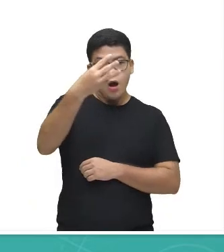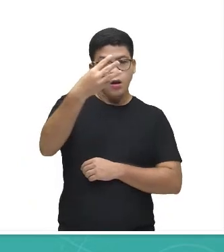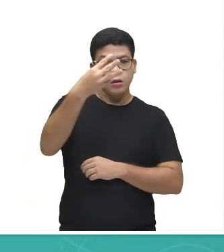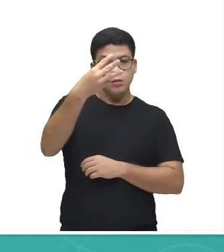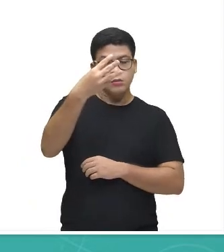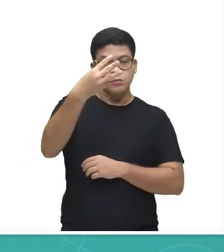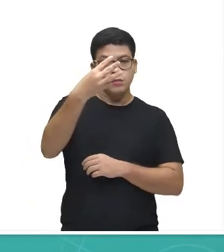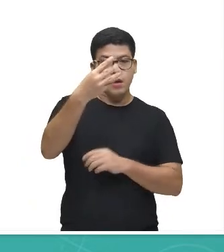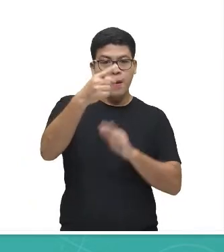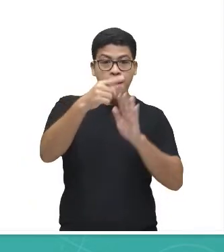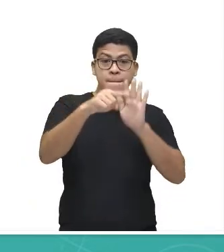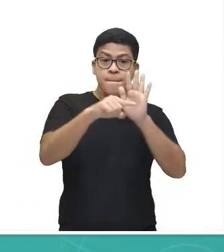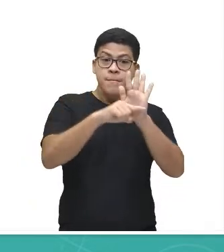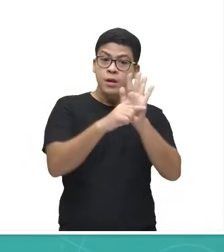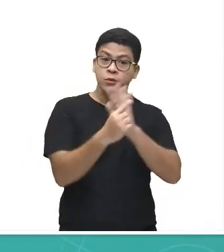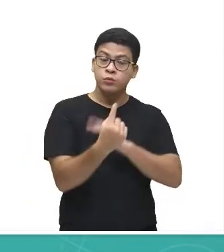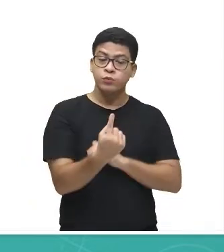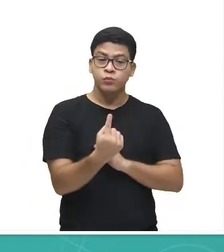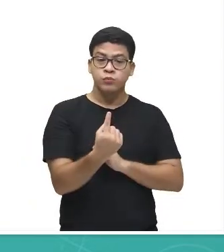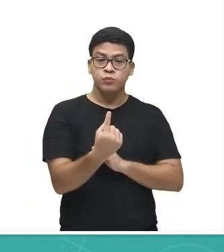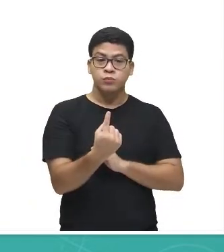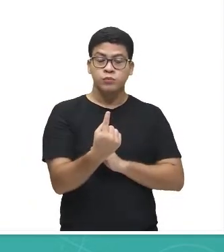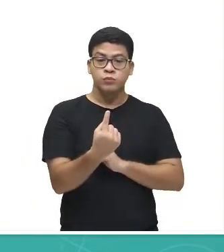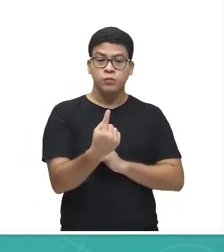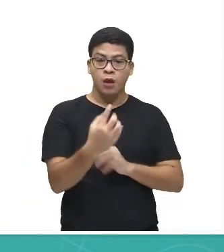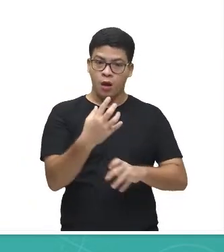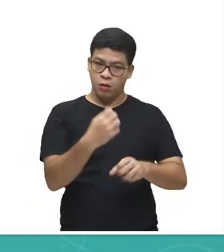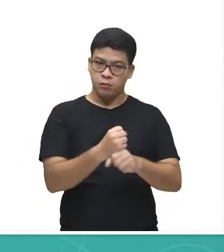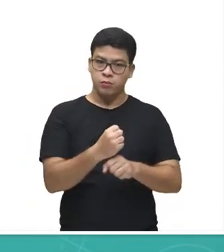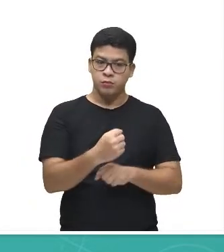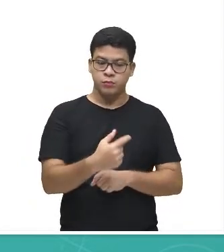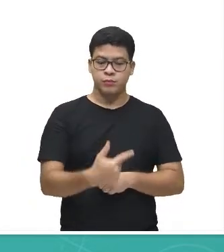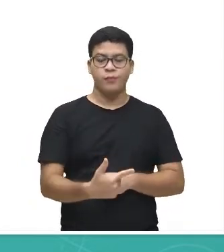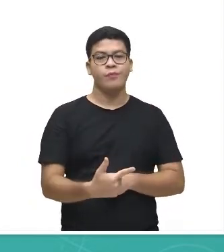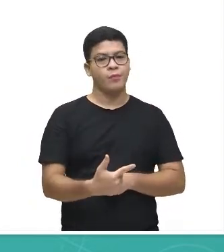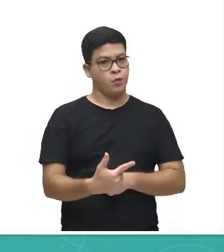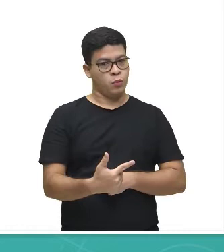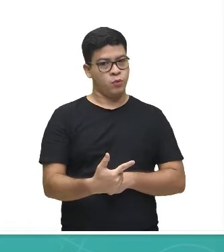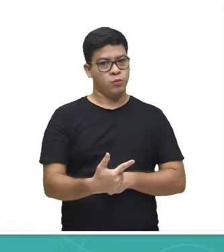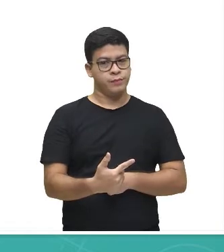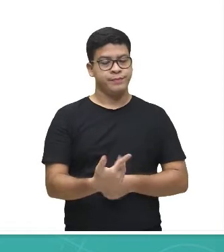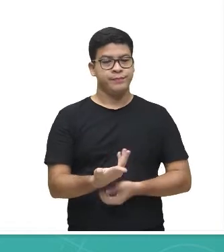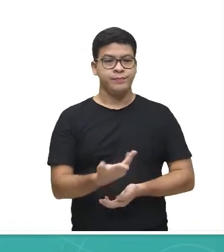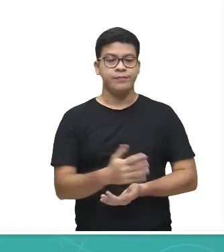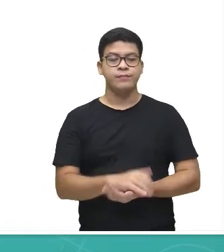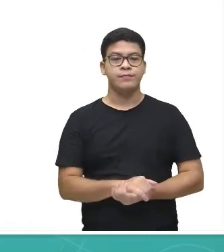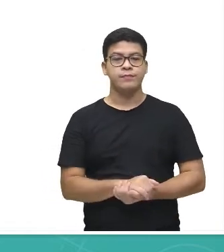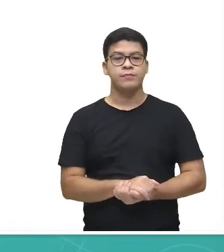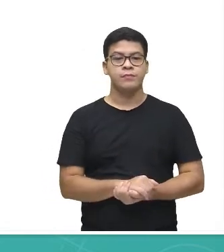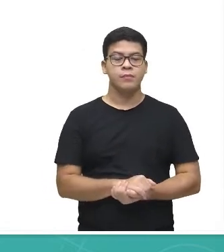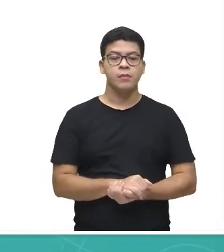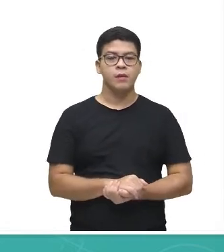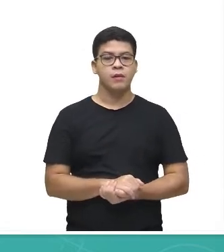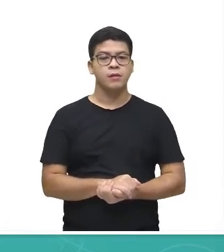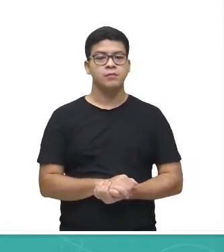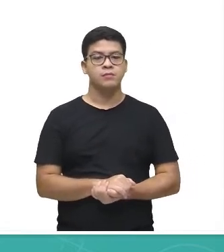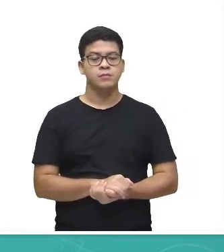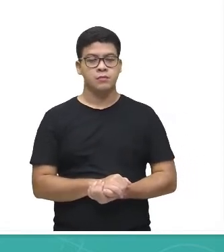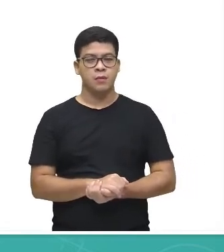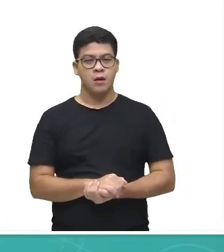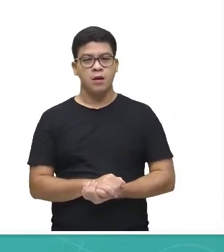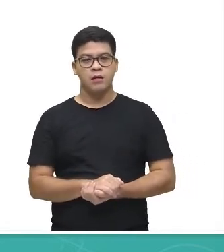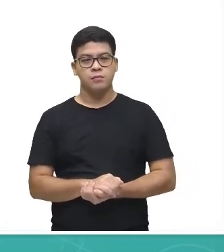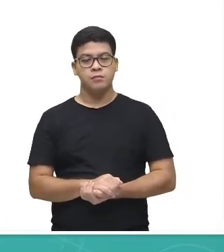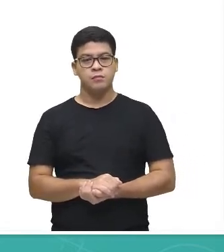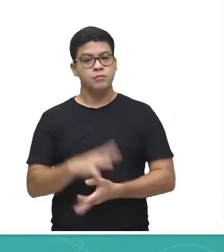preciso tirar uma unidade desse total de 3. Então, vão sobrar aqui 2, tá? Então, aí